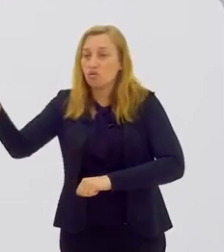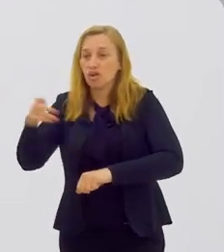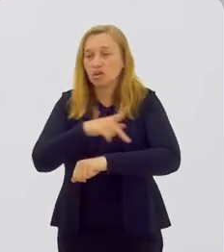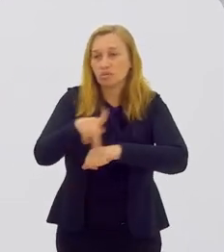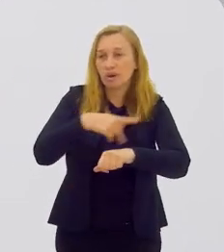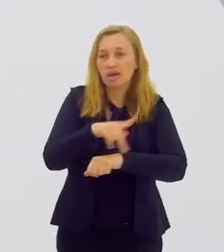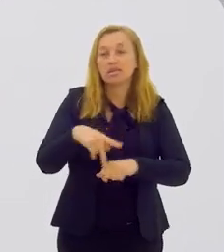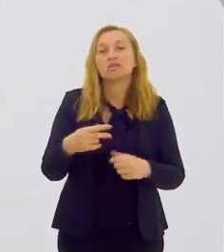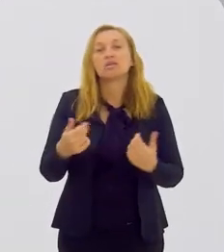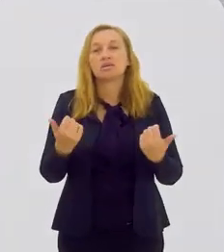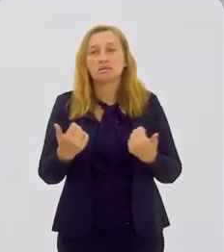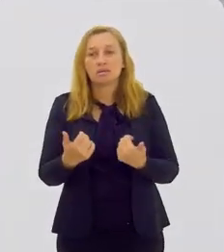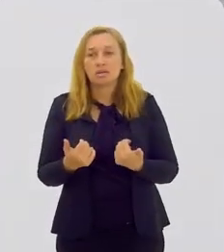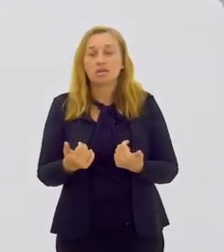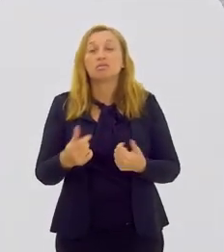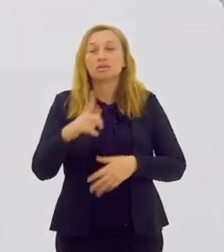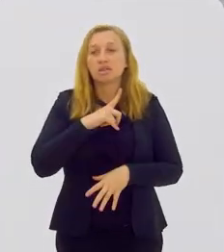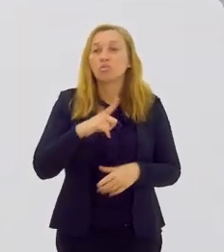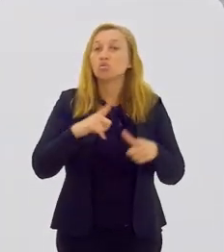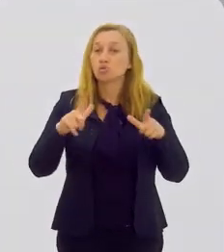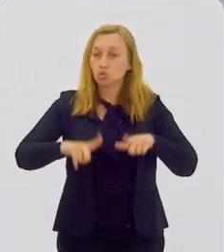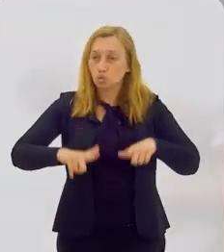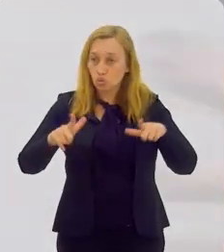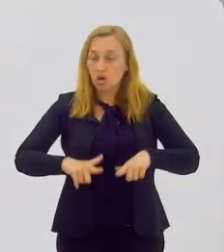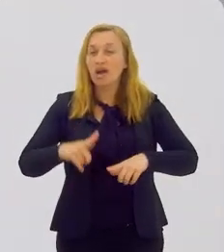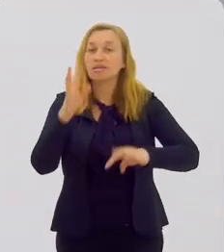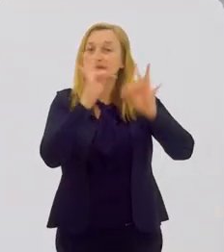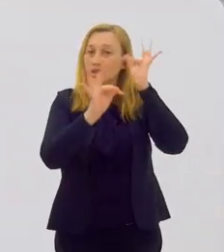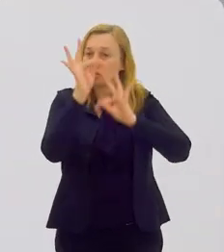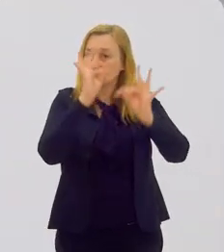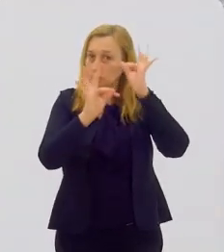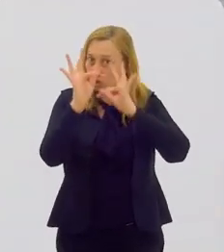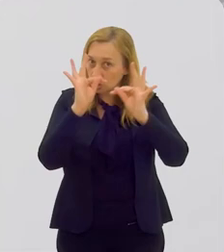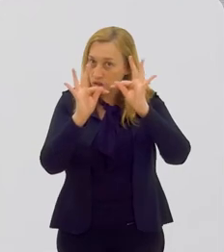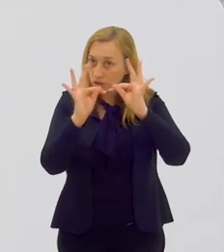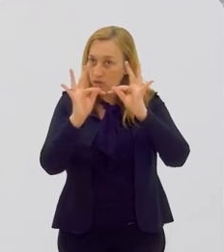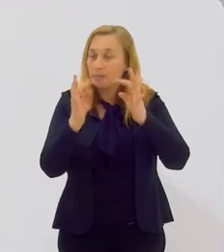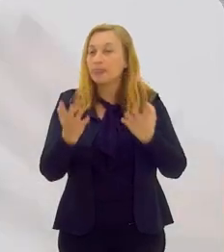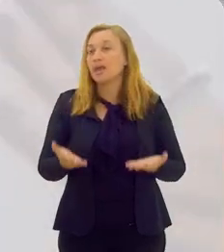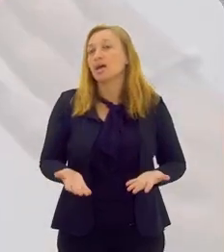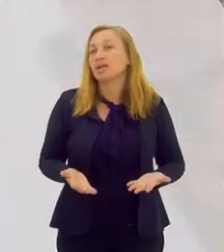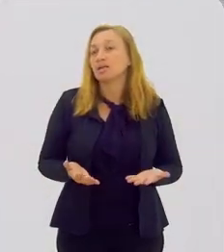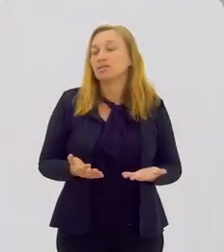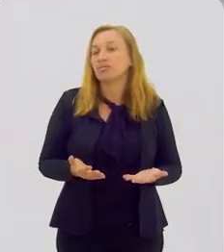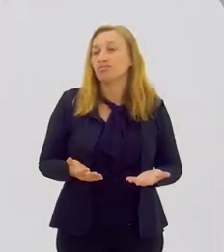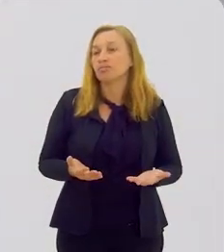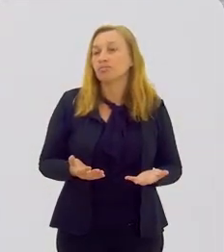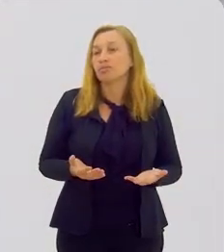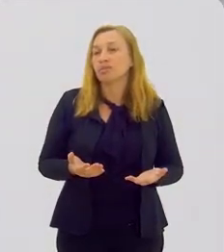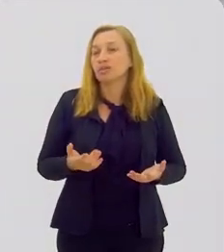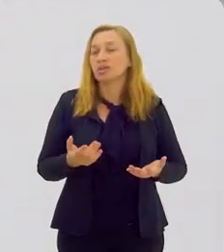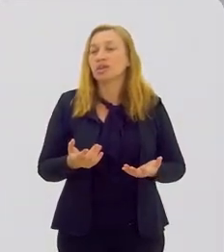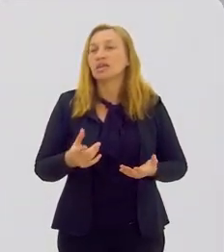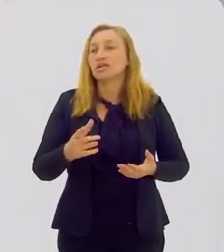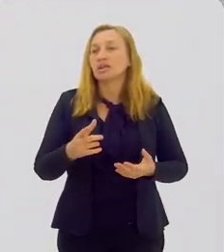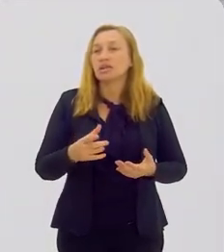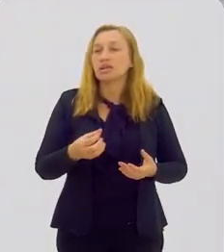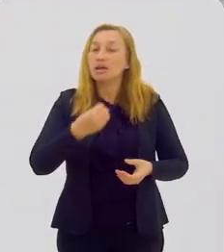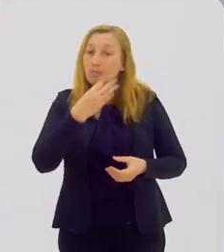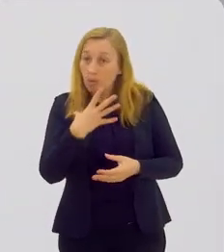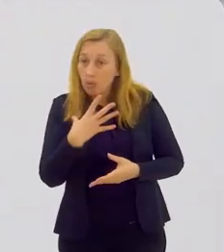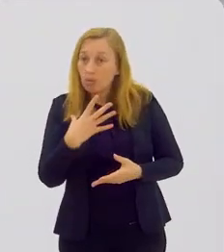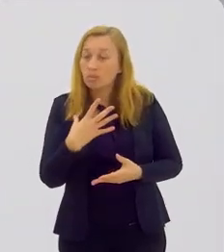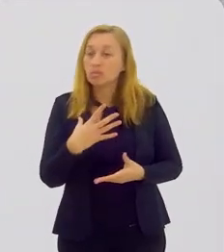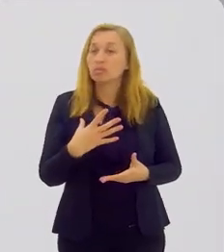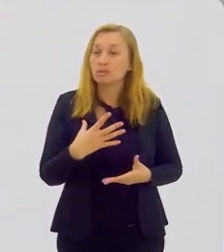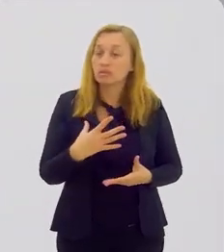exterior. E eu acho que, para isso, a gente tem um ambiente tecnológico e universitário que